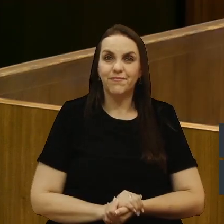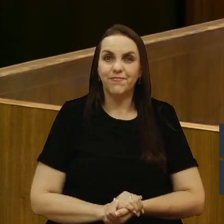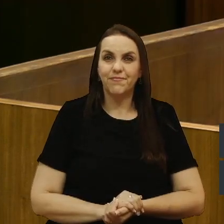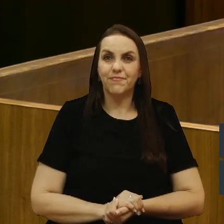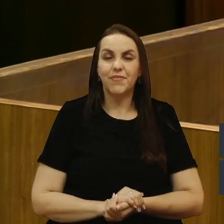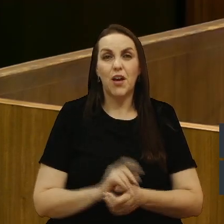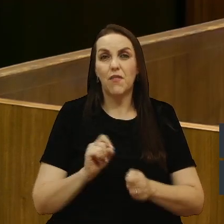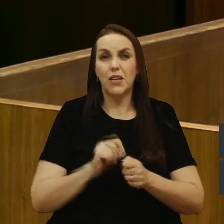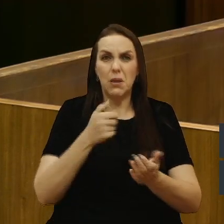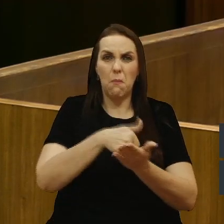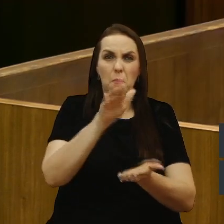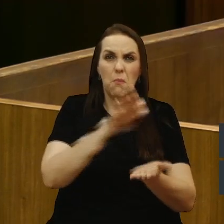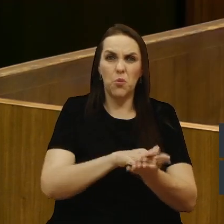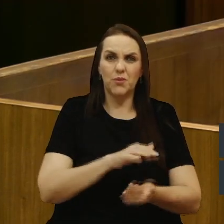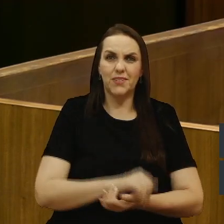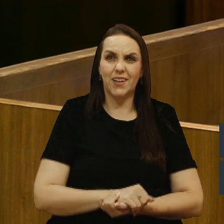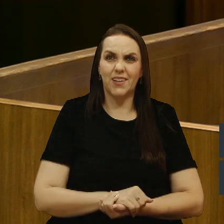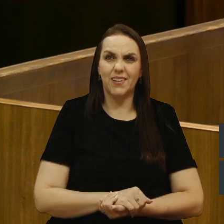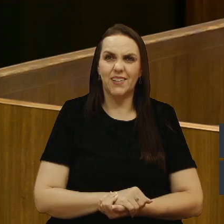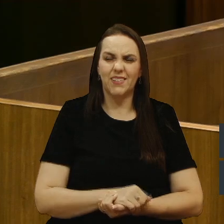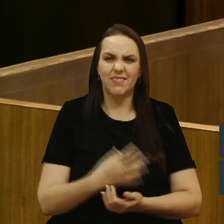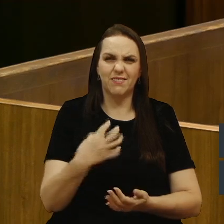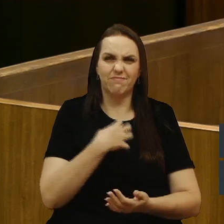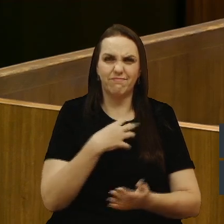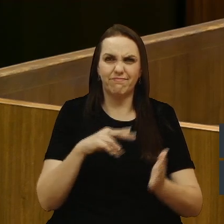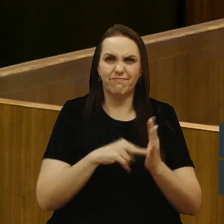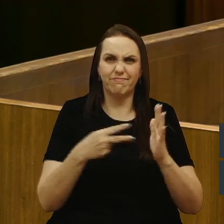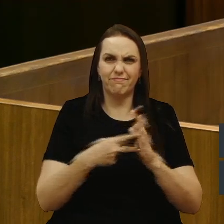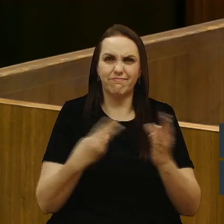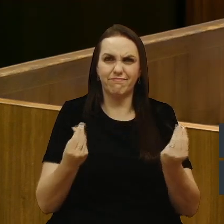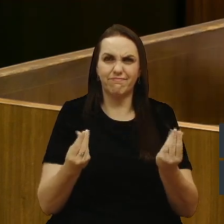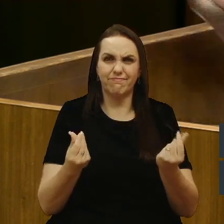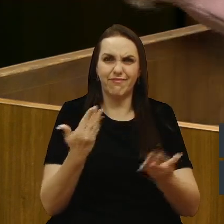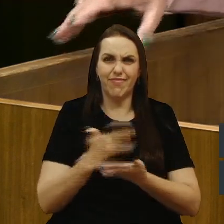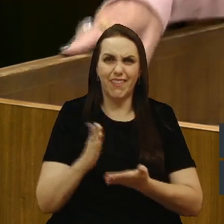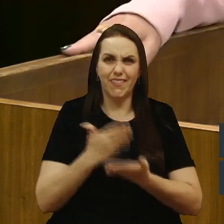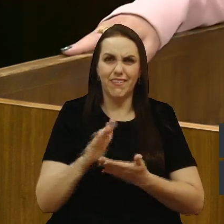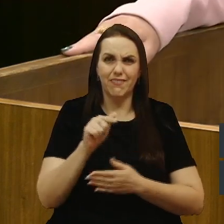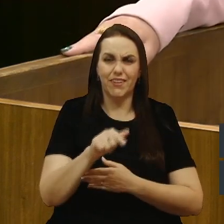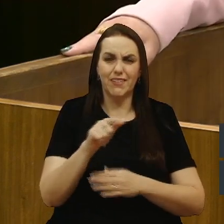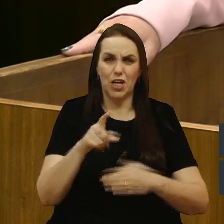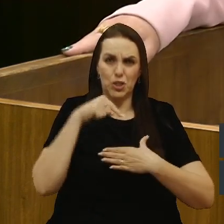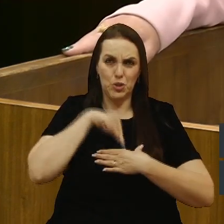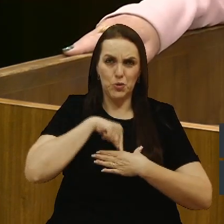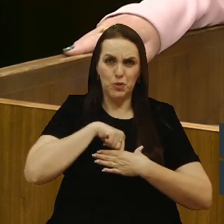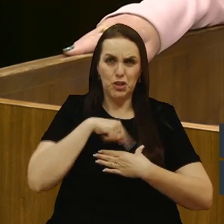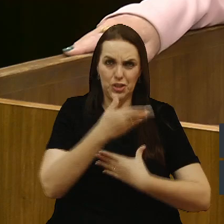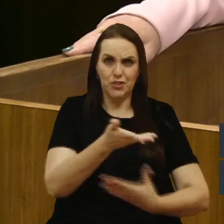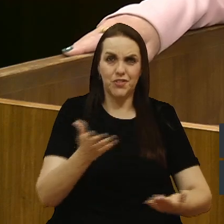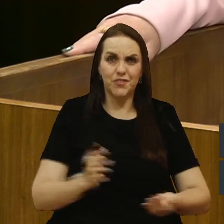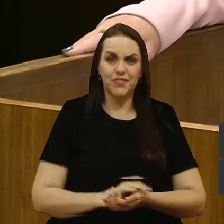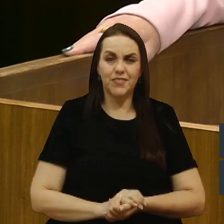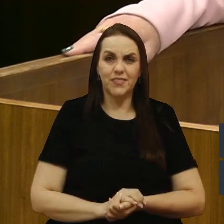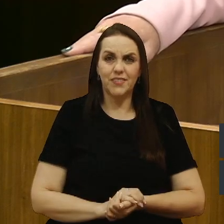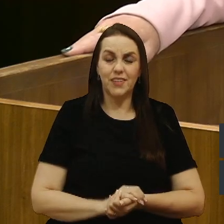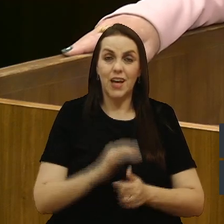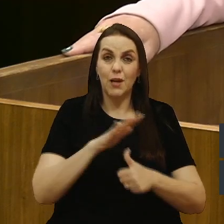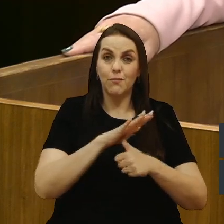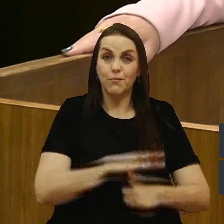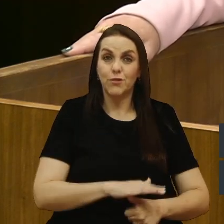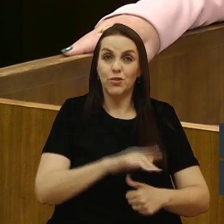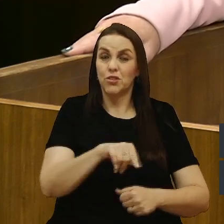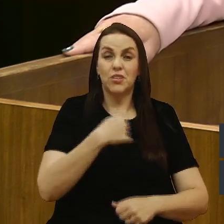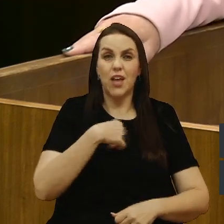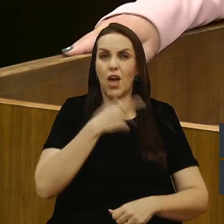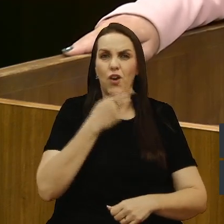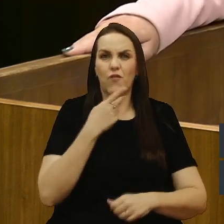uma multa. Coisa mais sem sentido. Isso sim é subjetivo. E outra, a misoginia, eu não vou entrar